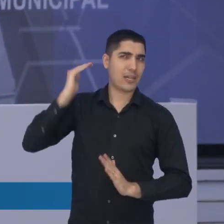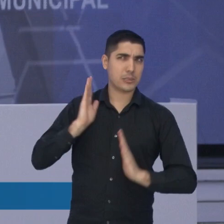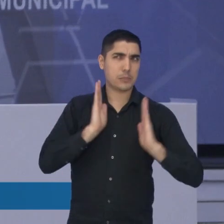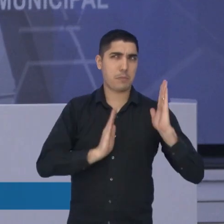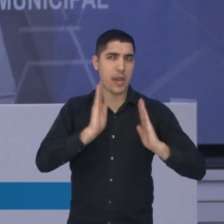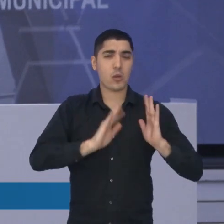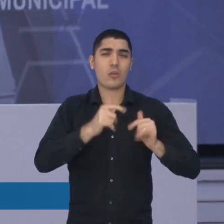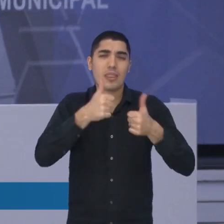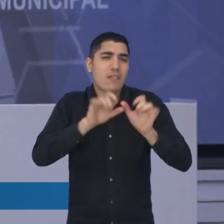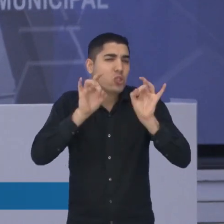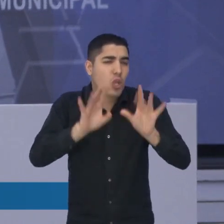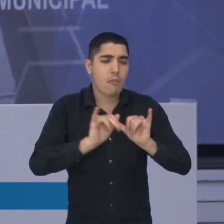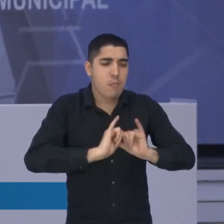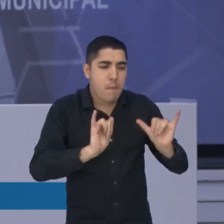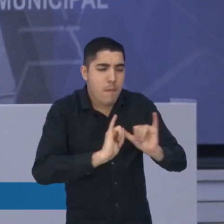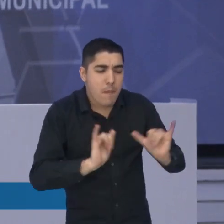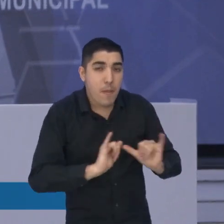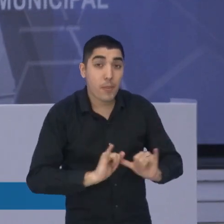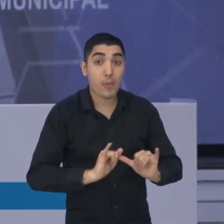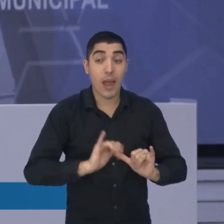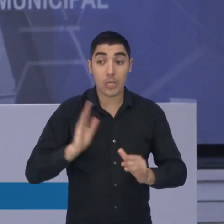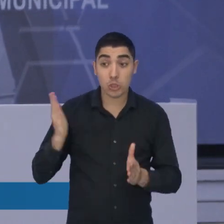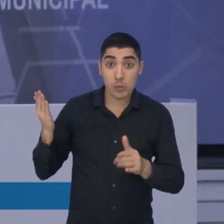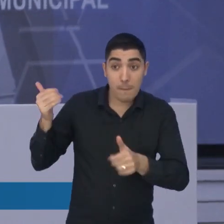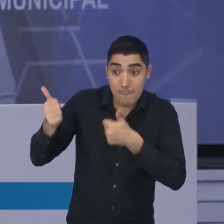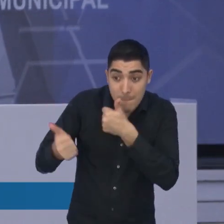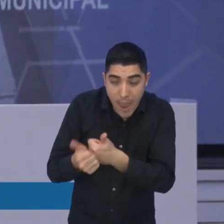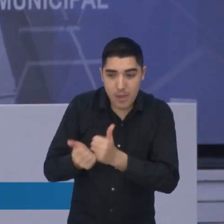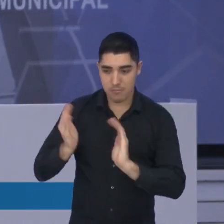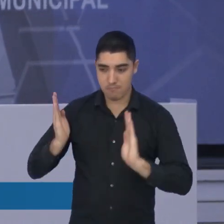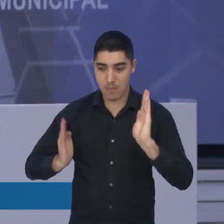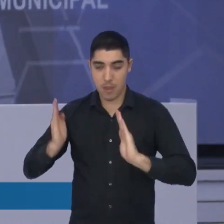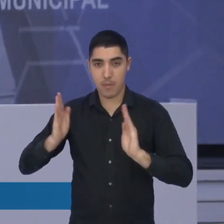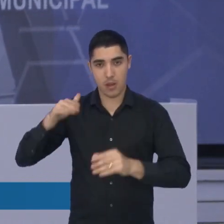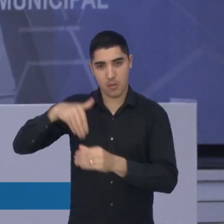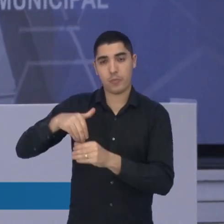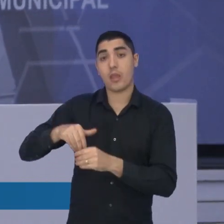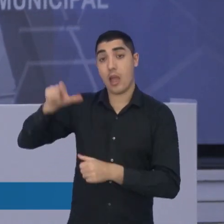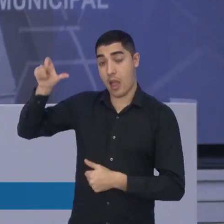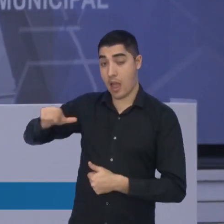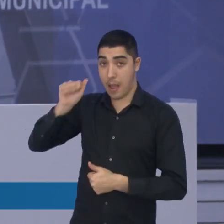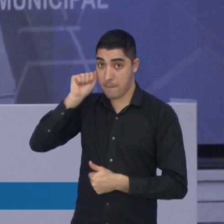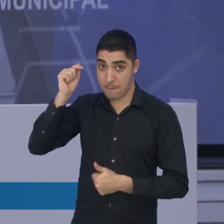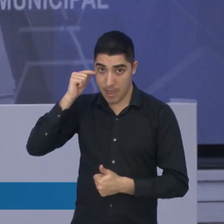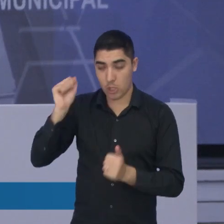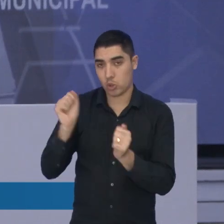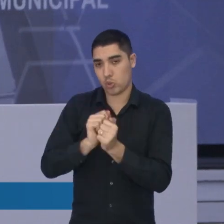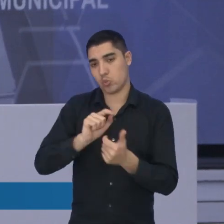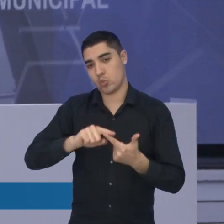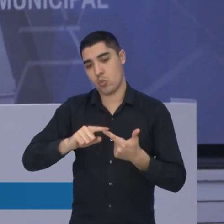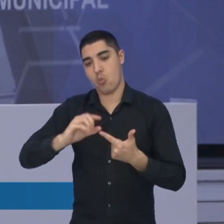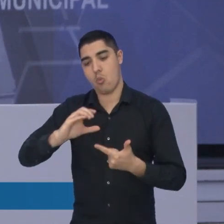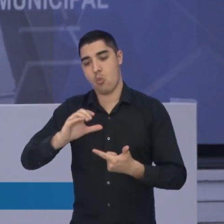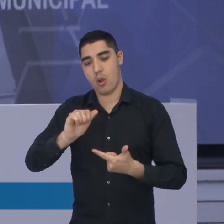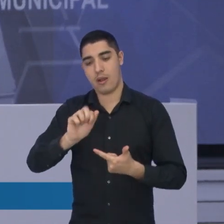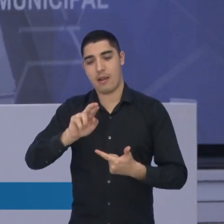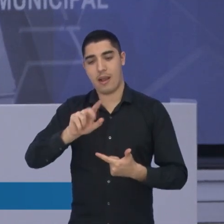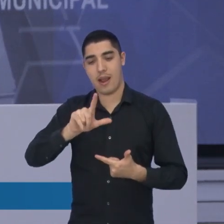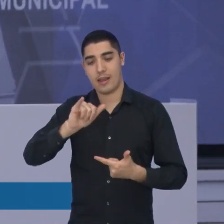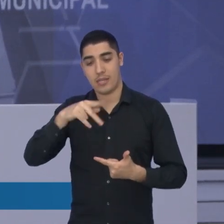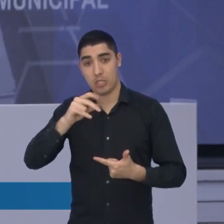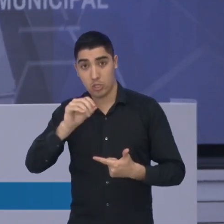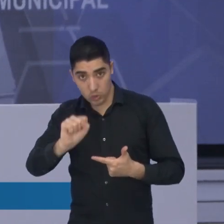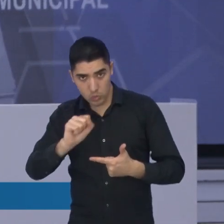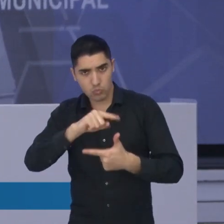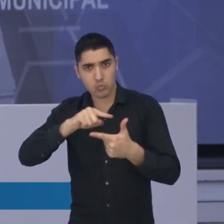chegou o período da campanha eleitoral, a vereadora Amélia e o ex-prefeito Carlinhos Almeida faziam questão de me incluir nas atividades